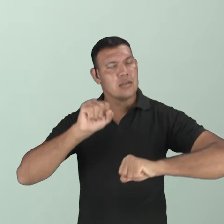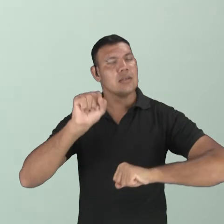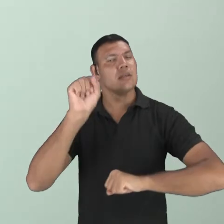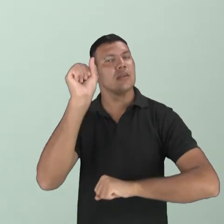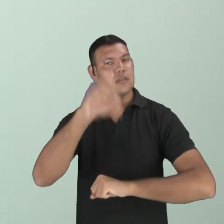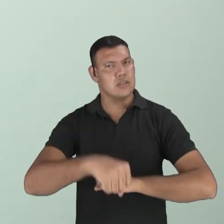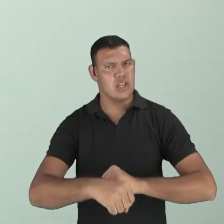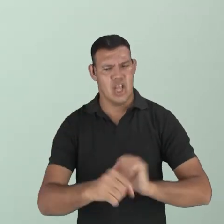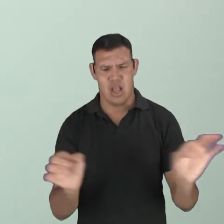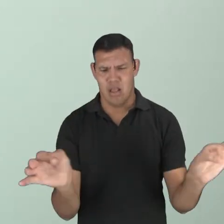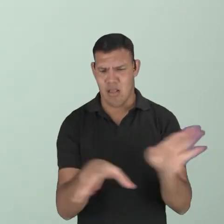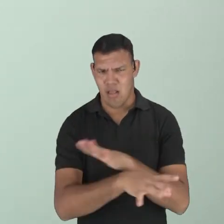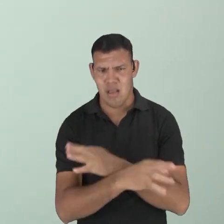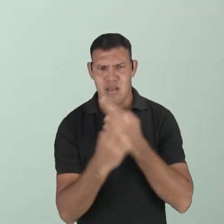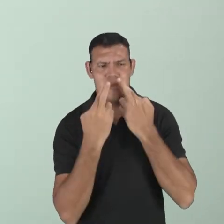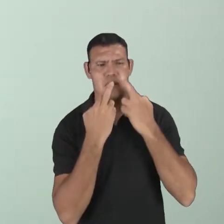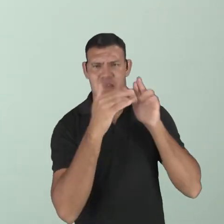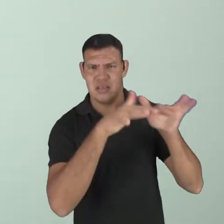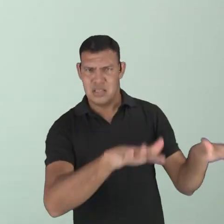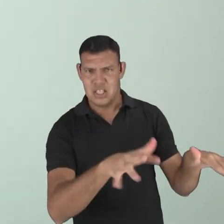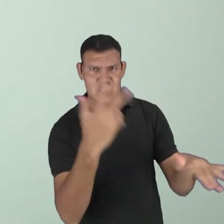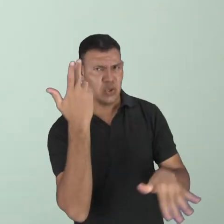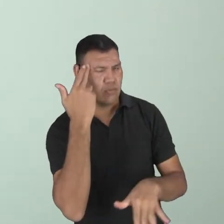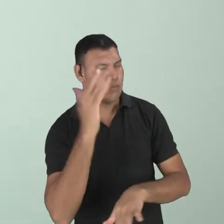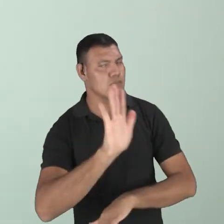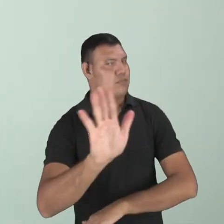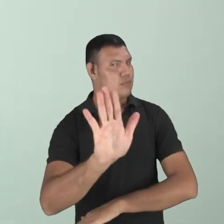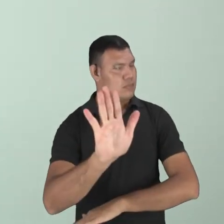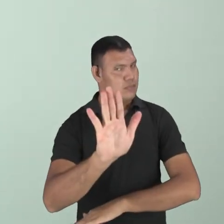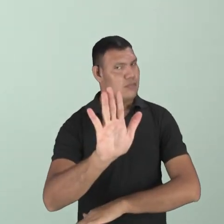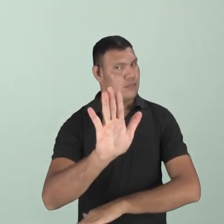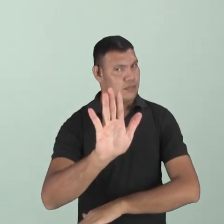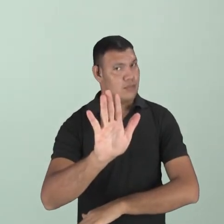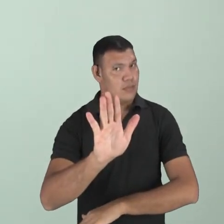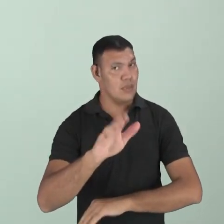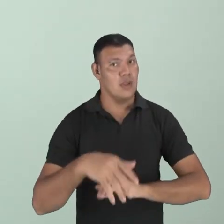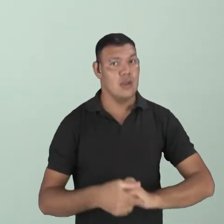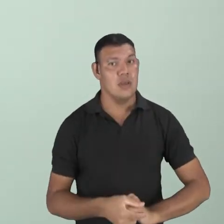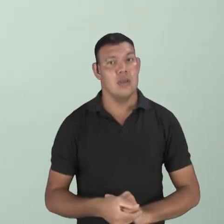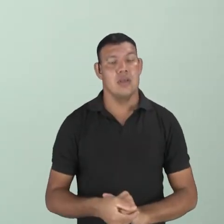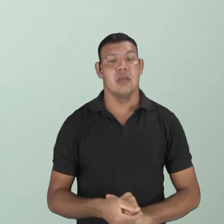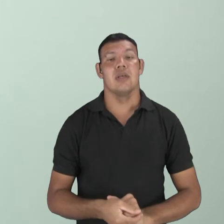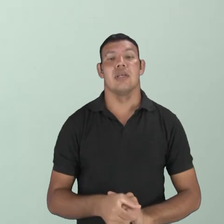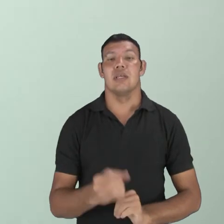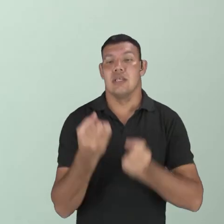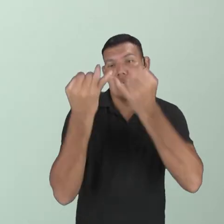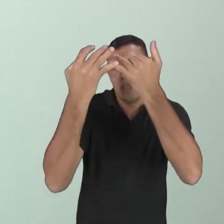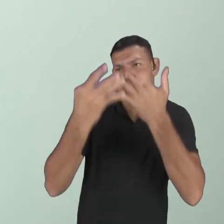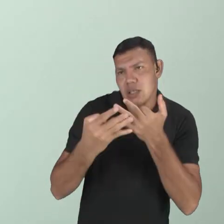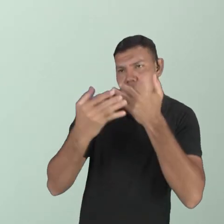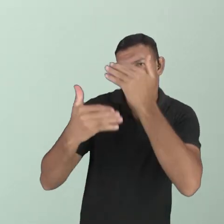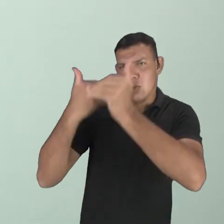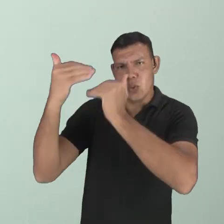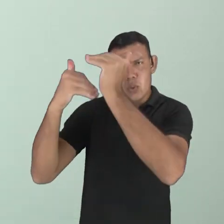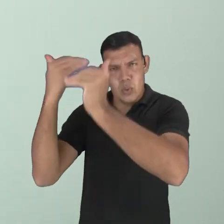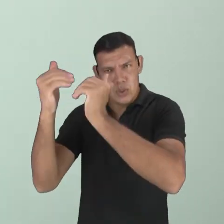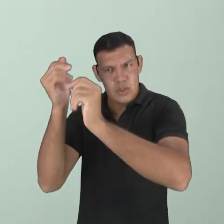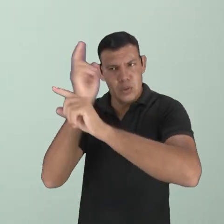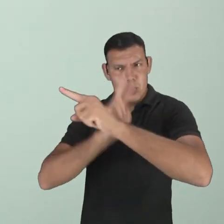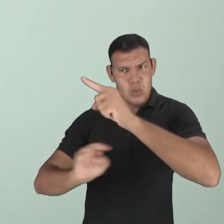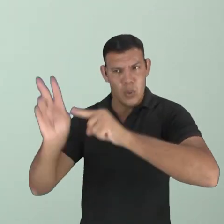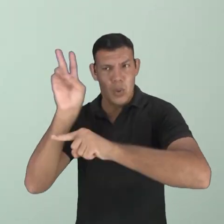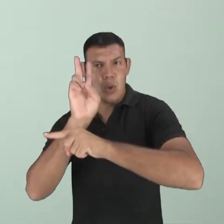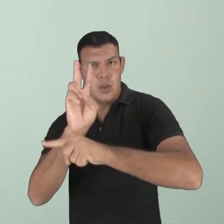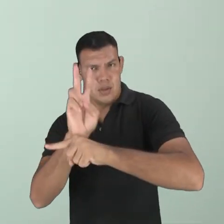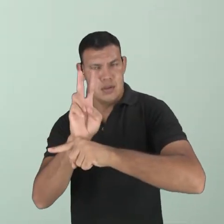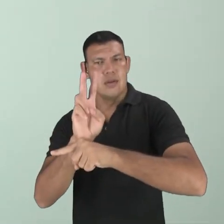ambiente, cessou os recursos naturais. Não, não é isso, pessoal. Quando nós falamos de desenvolvimento sustentável, nós estamos